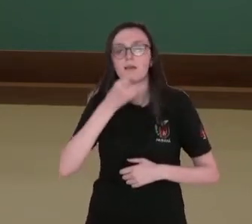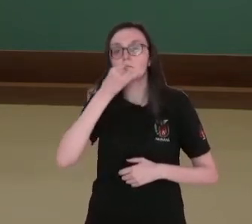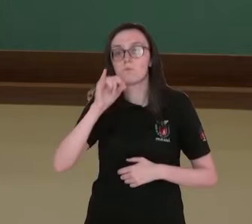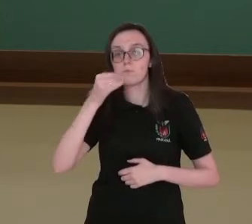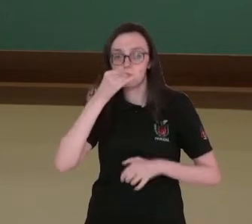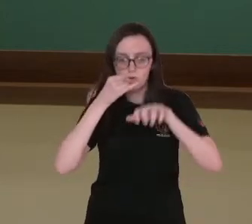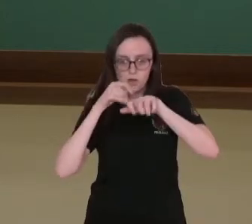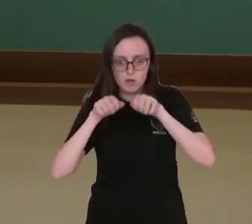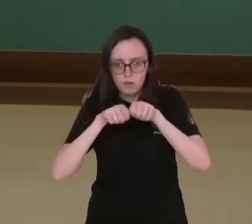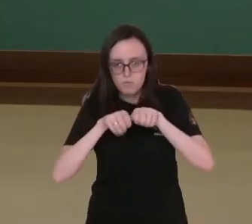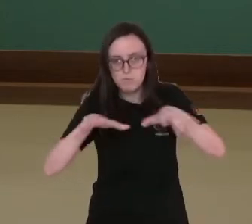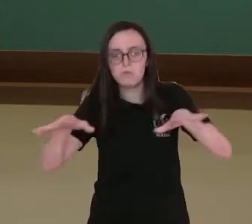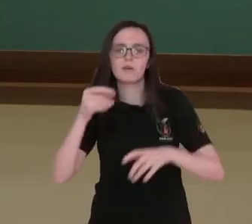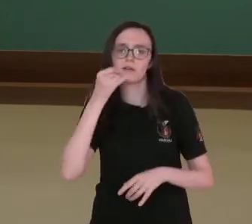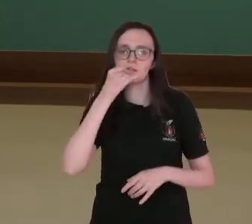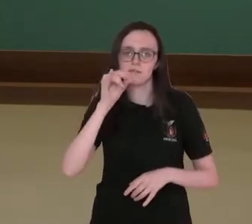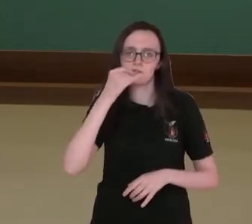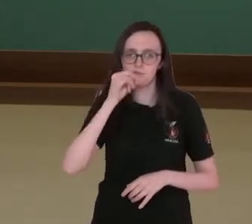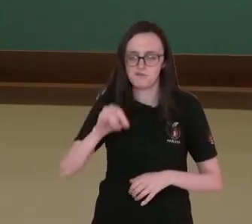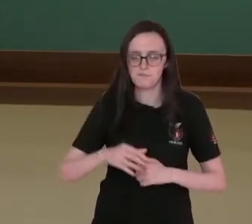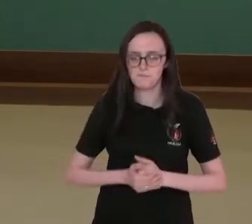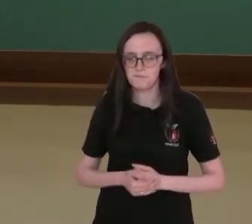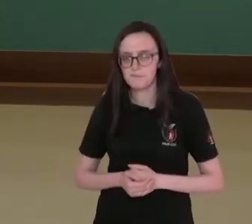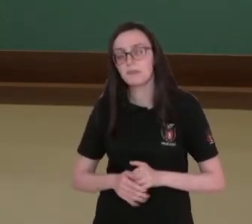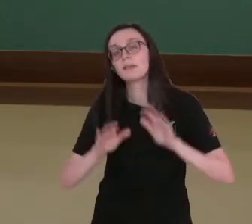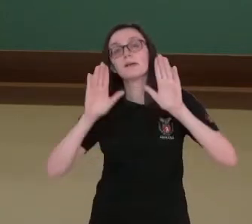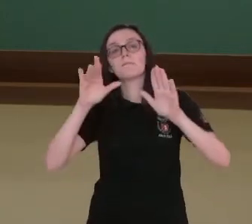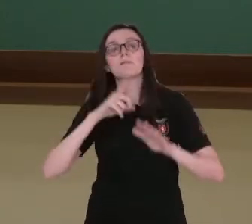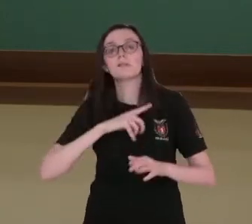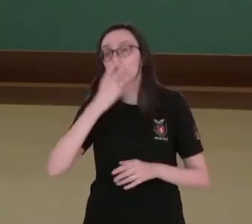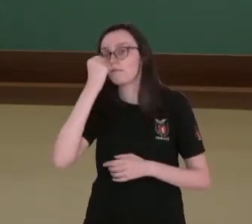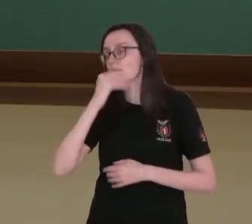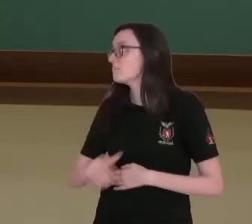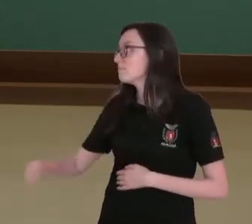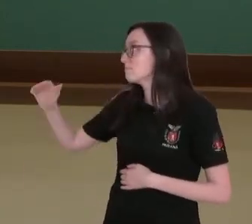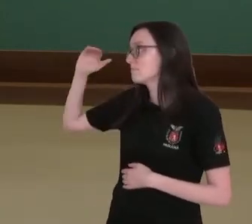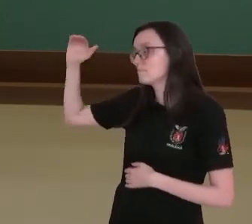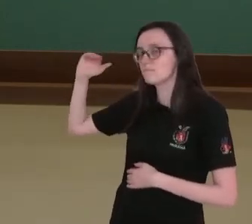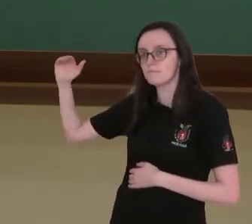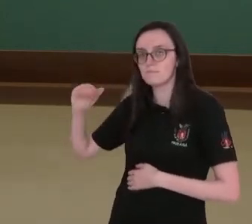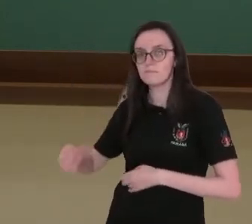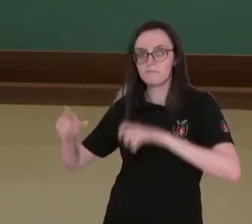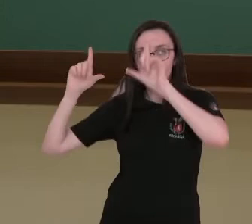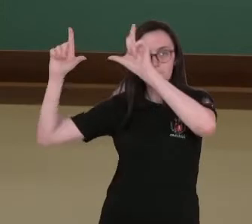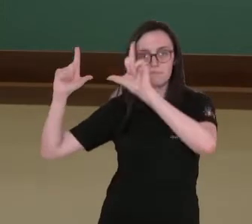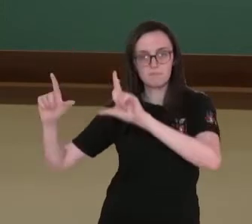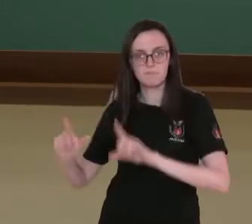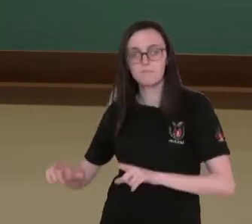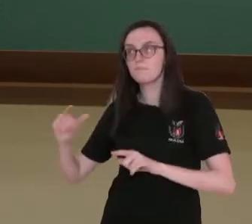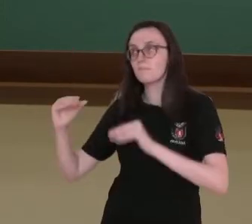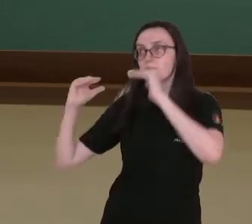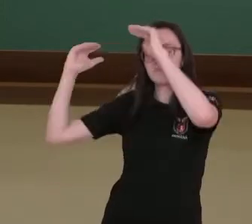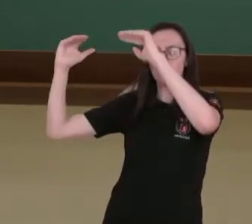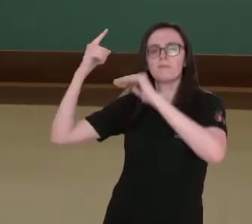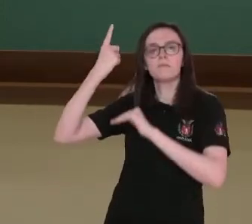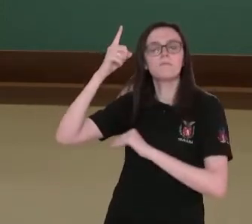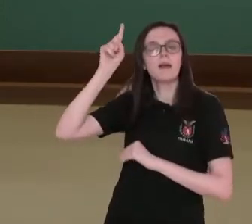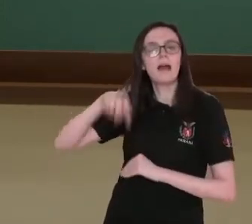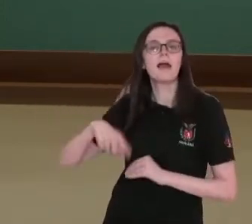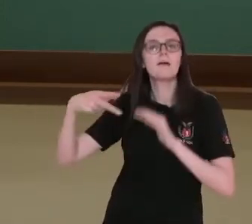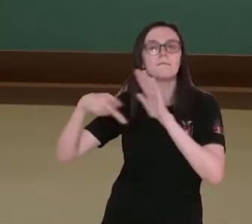que vai gerar a eletricidade. Então, nessas figuras, nós temos as placas solares, também conhecidas como